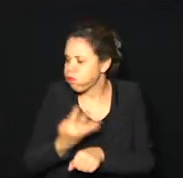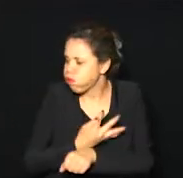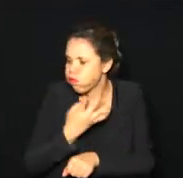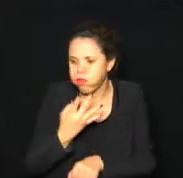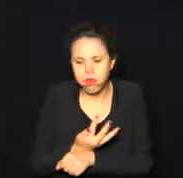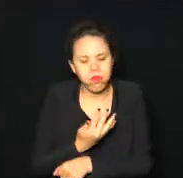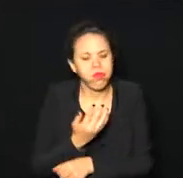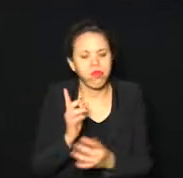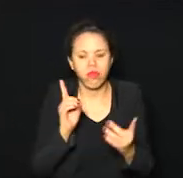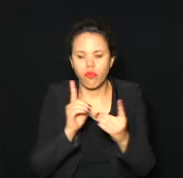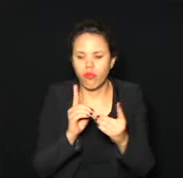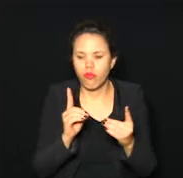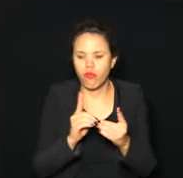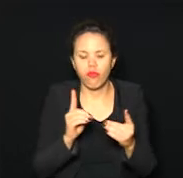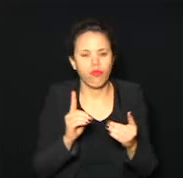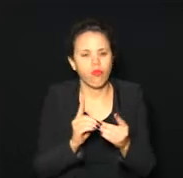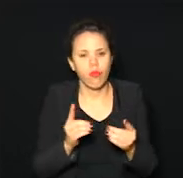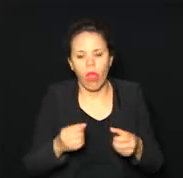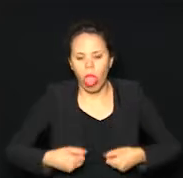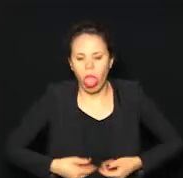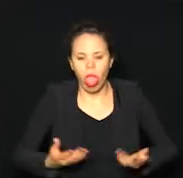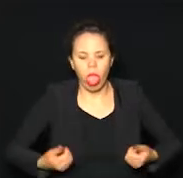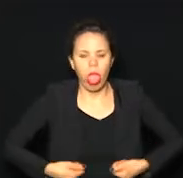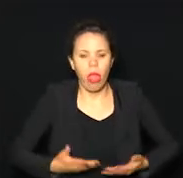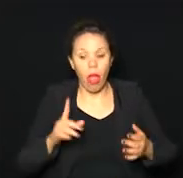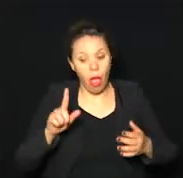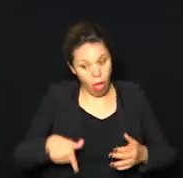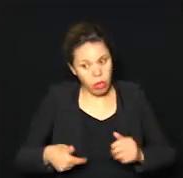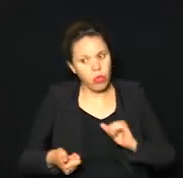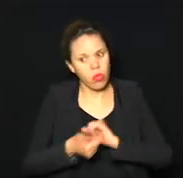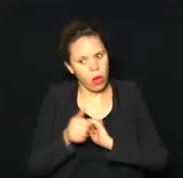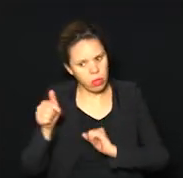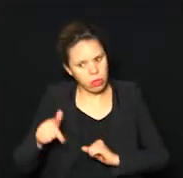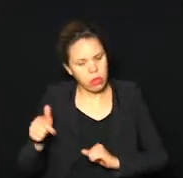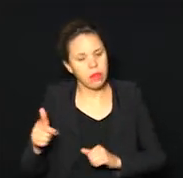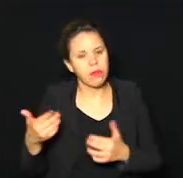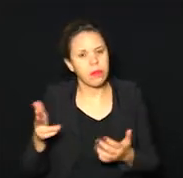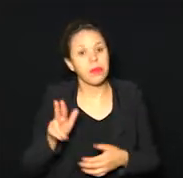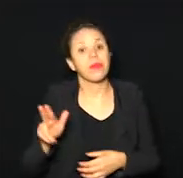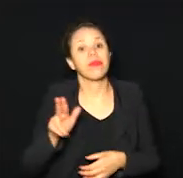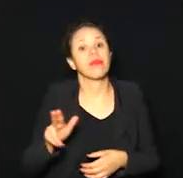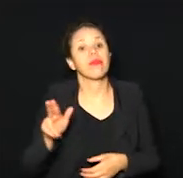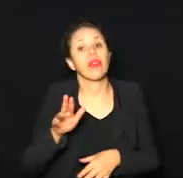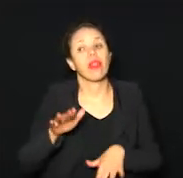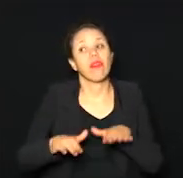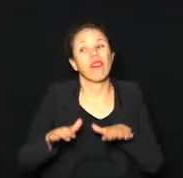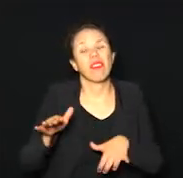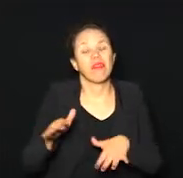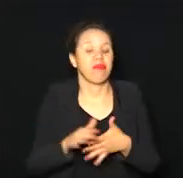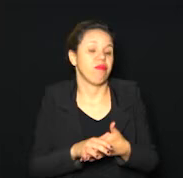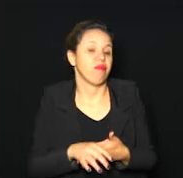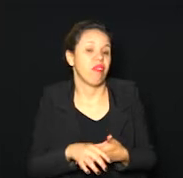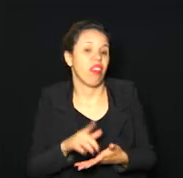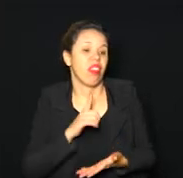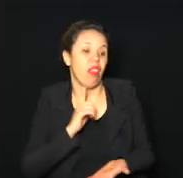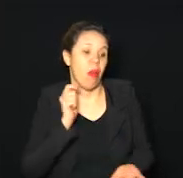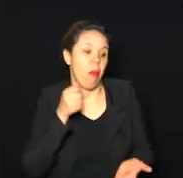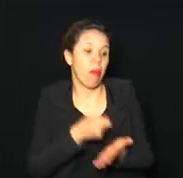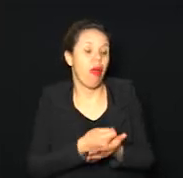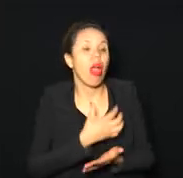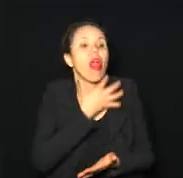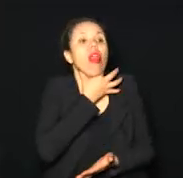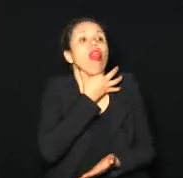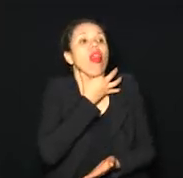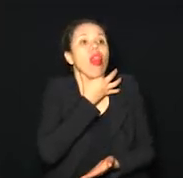oferecido aqui, e é um atendimento de qualidade, e a universidade acaba tendo que arcar com